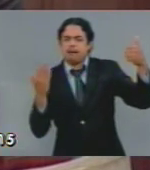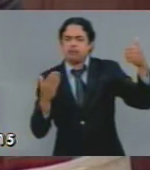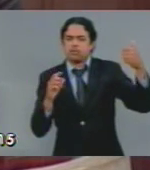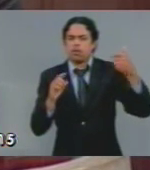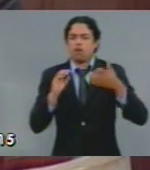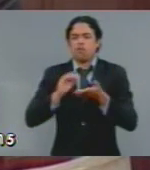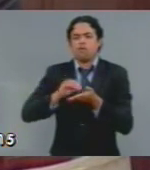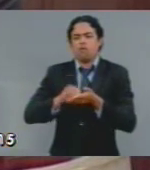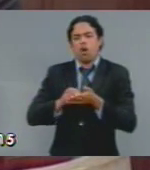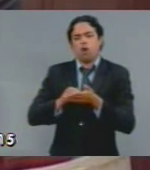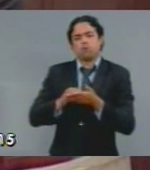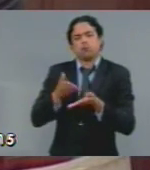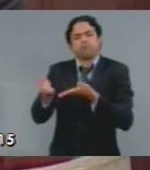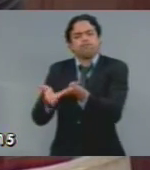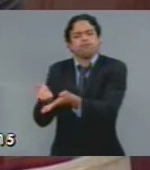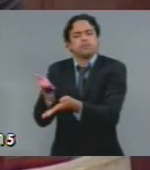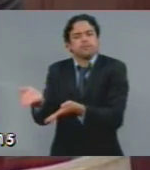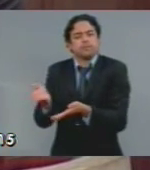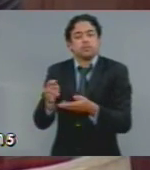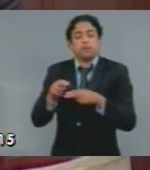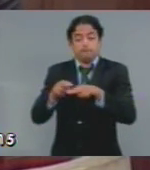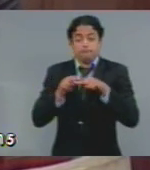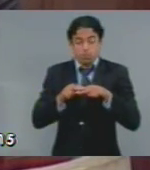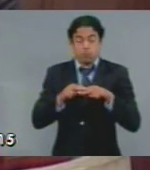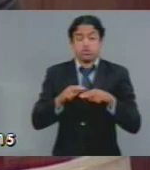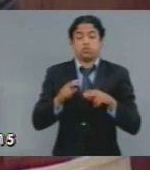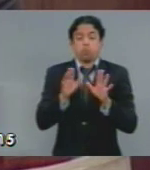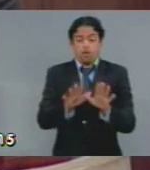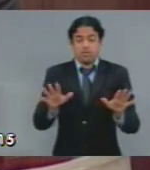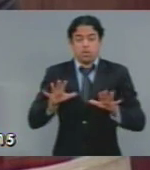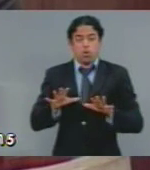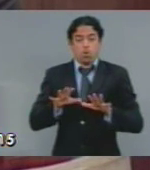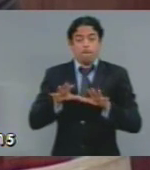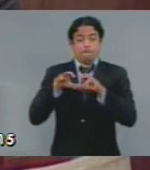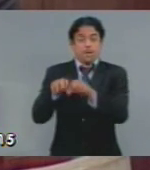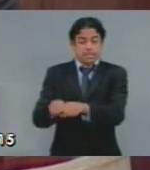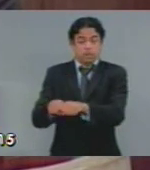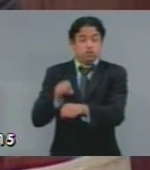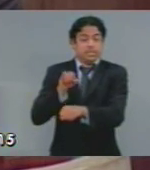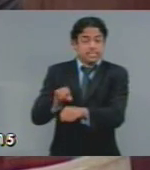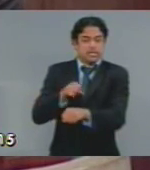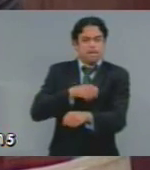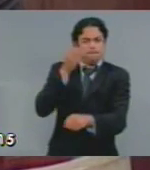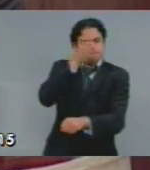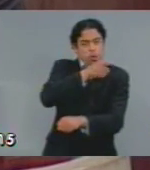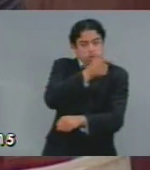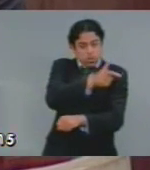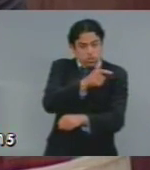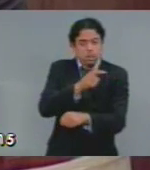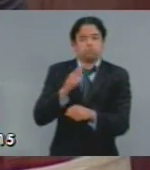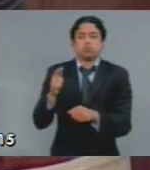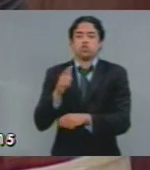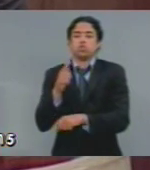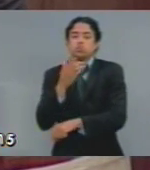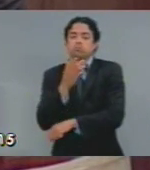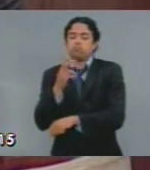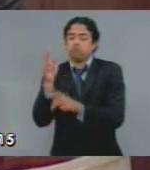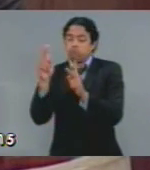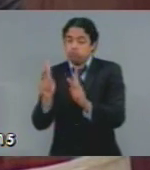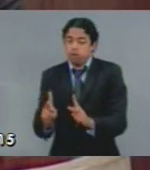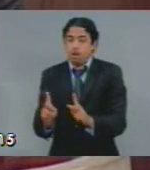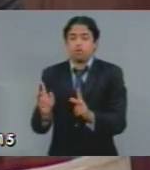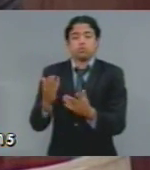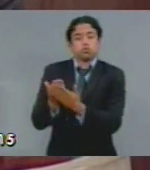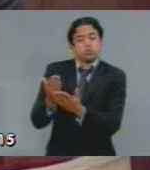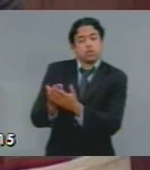da administração, a ocupação da reitoria do UFC teria ocorrido de outra forma, tanto da parte dos estudantes quanto da parte da